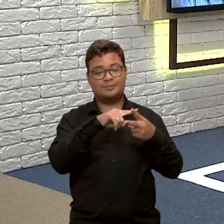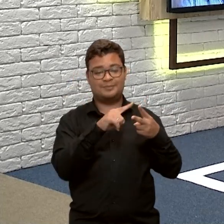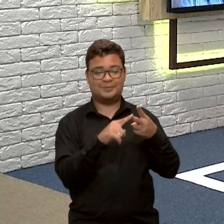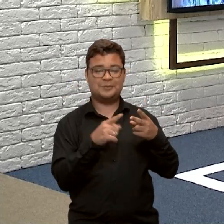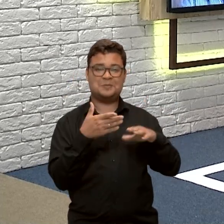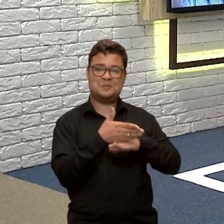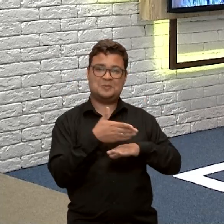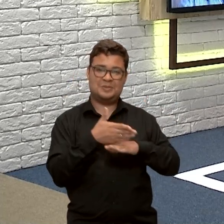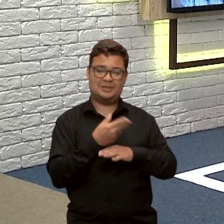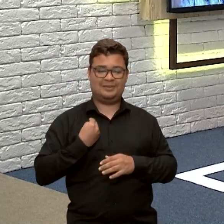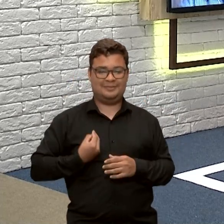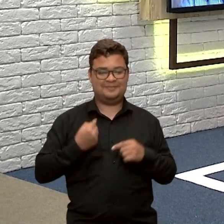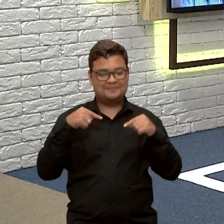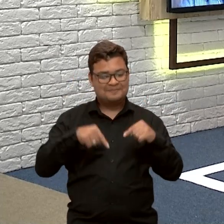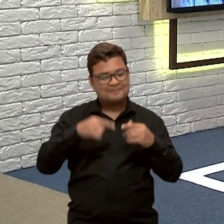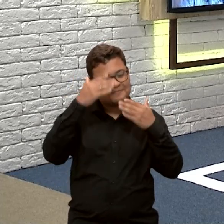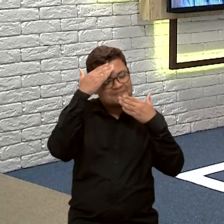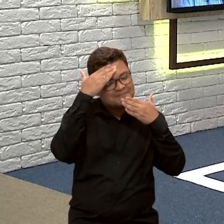aegypti.